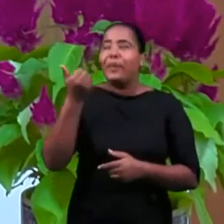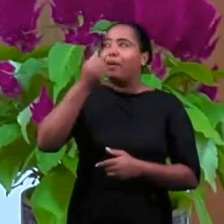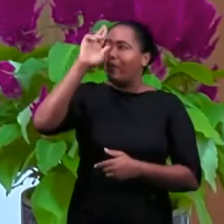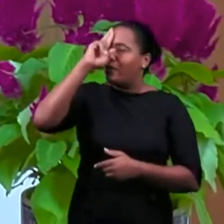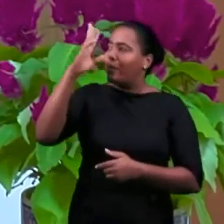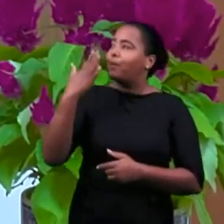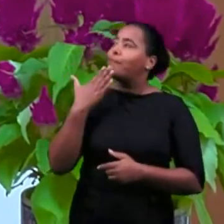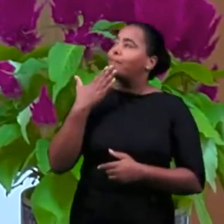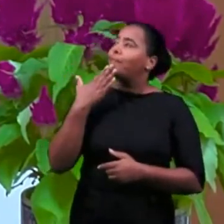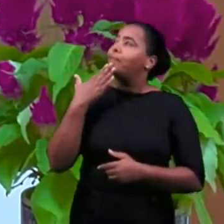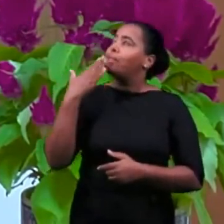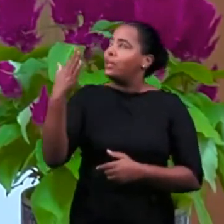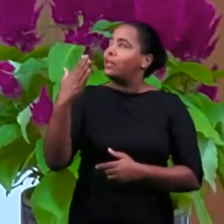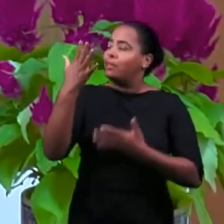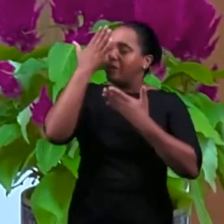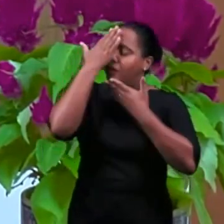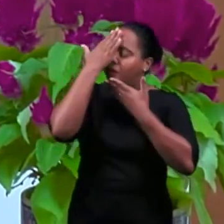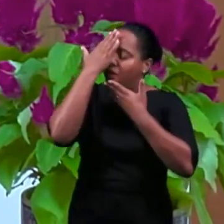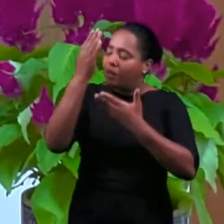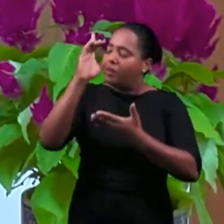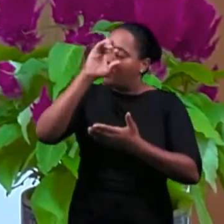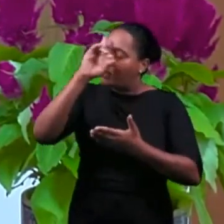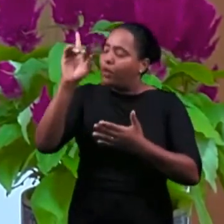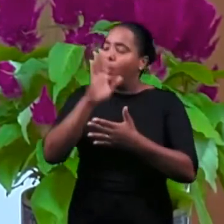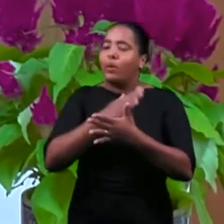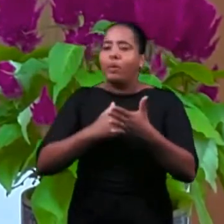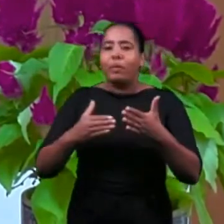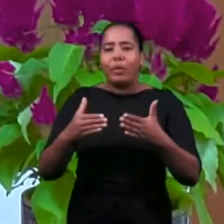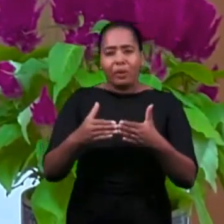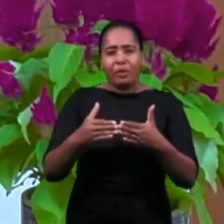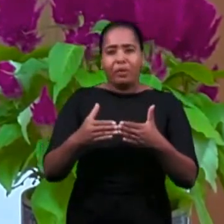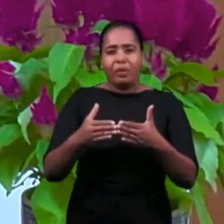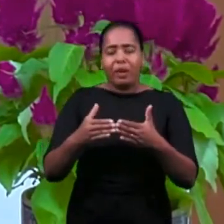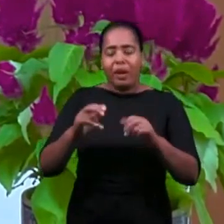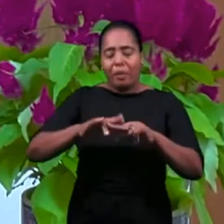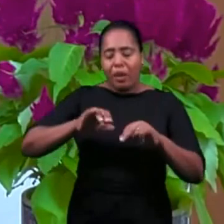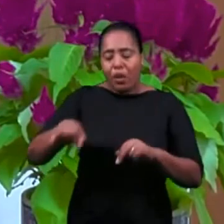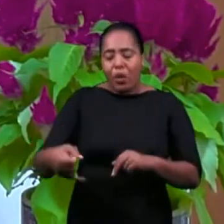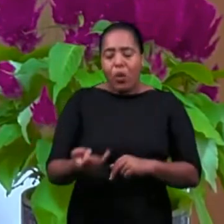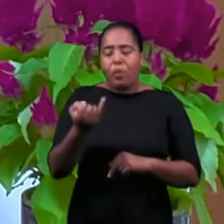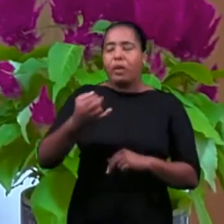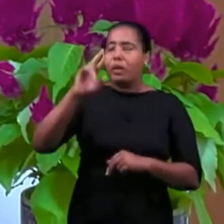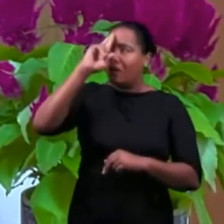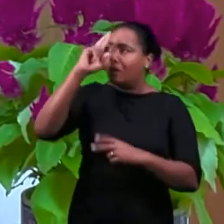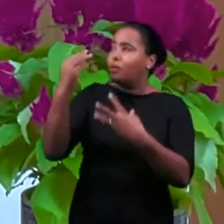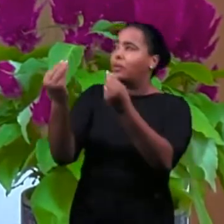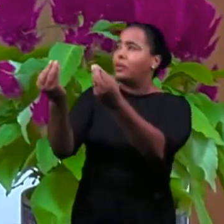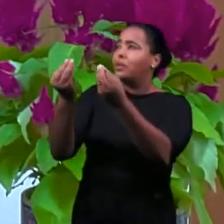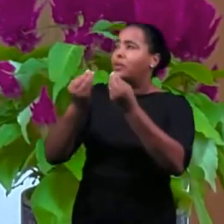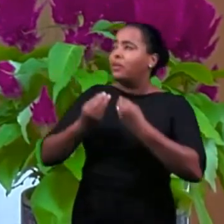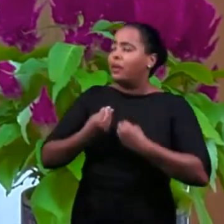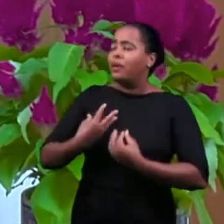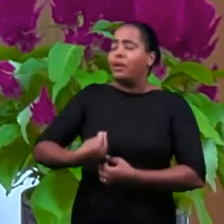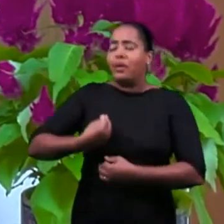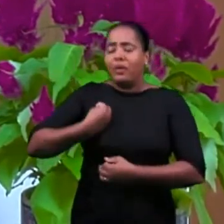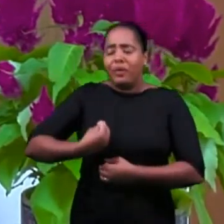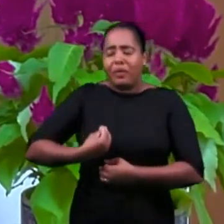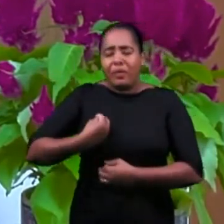assim, agradecidos, ó Deus, por tudo, pelas oportunidades que nos tens dado de viver esta